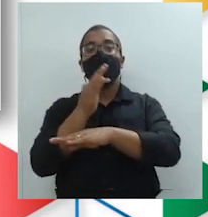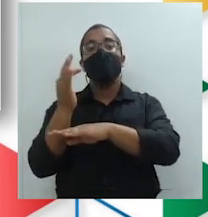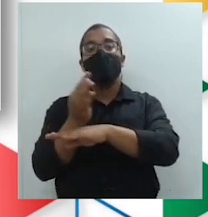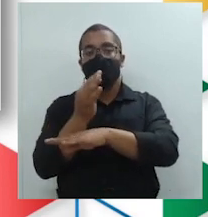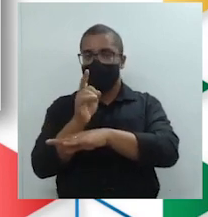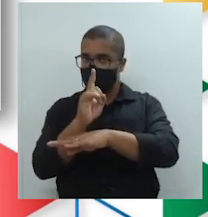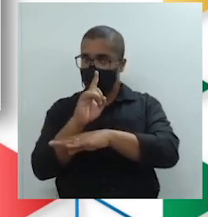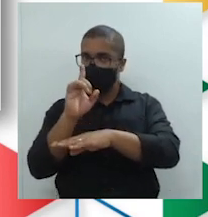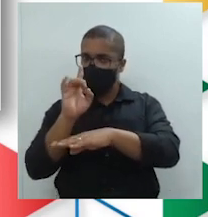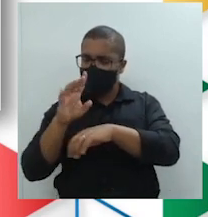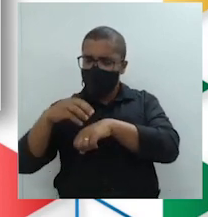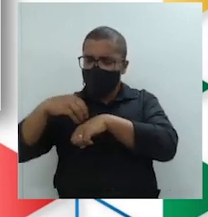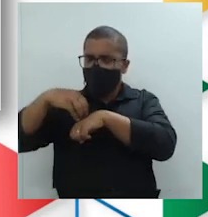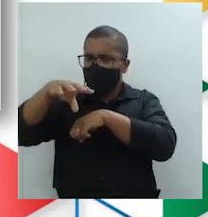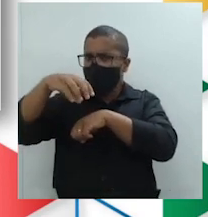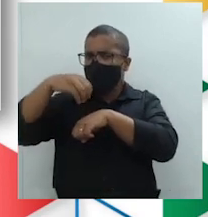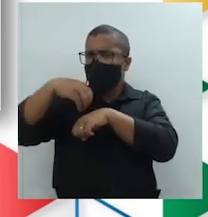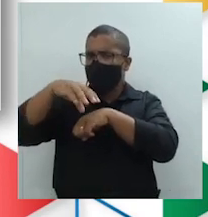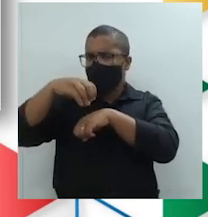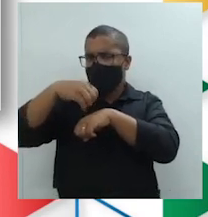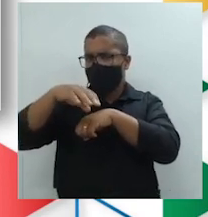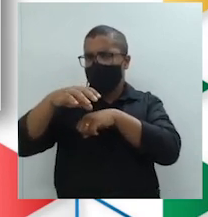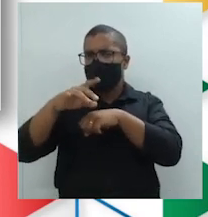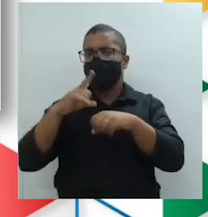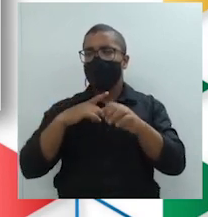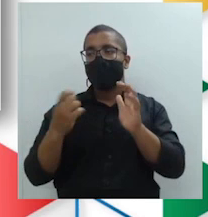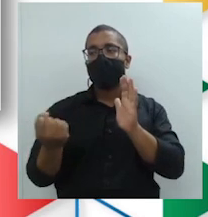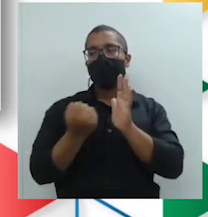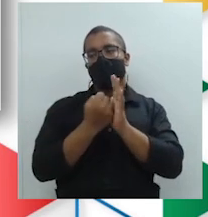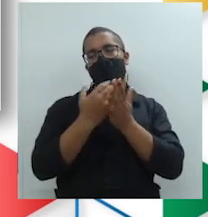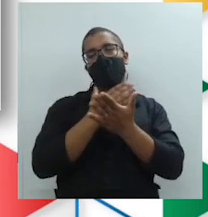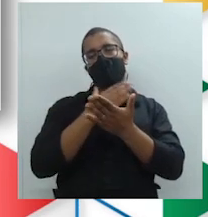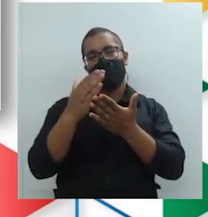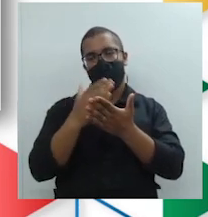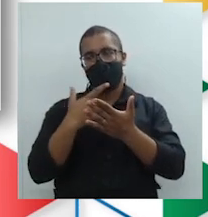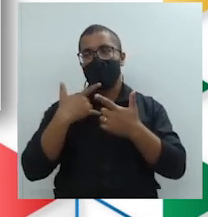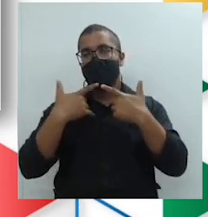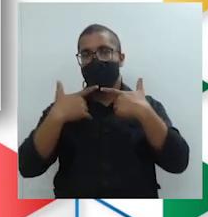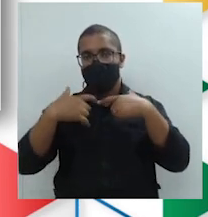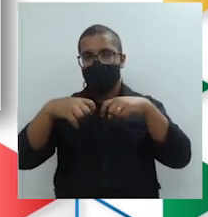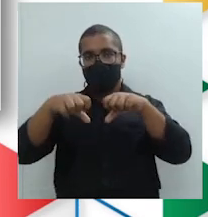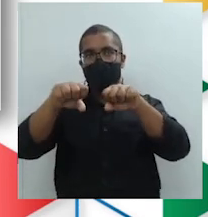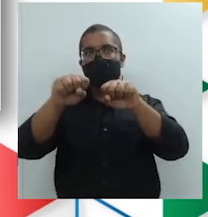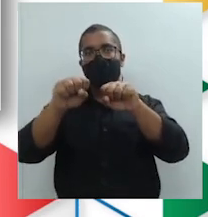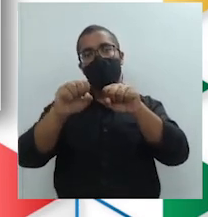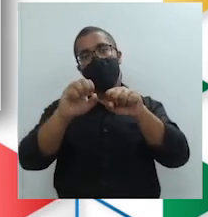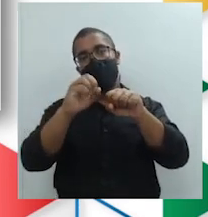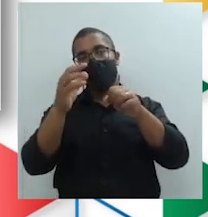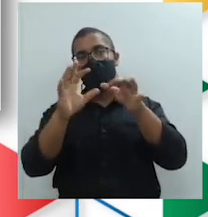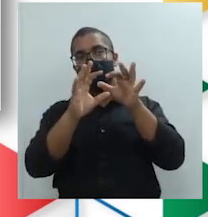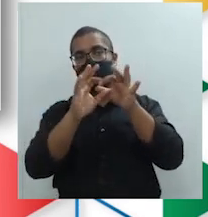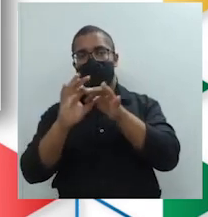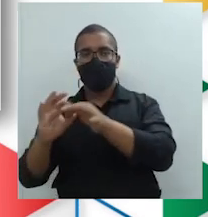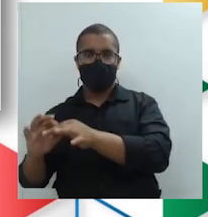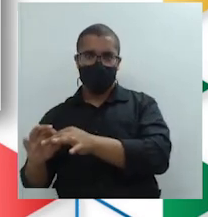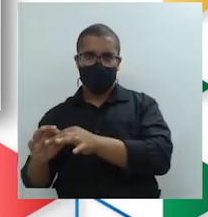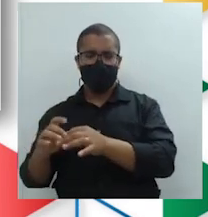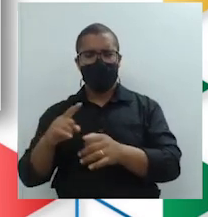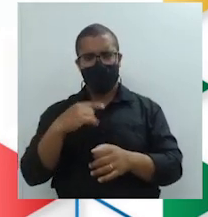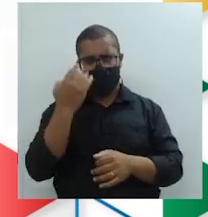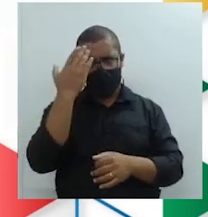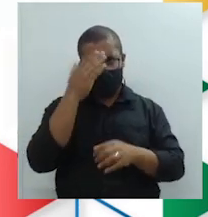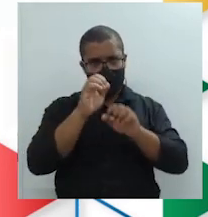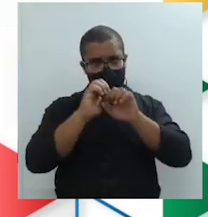expressas formalmente, apenas sugeridas por marcas linguísticas ou pelo